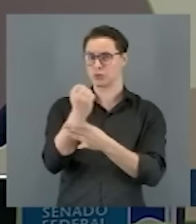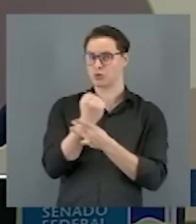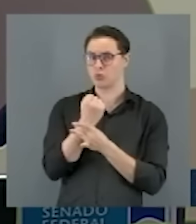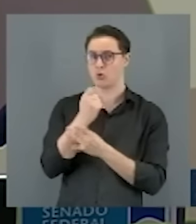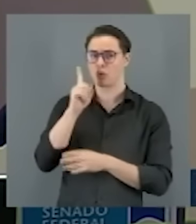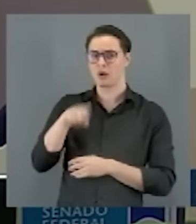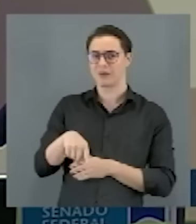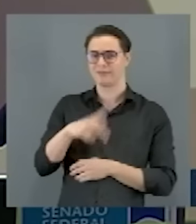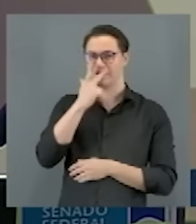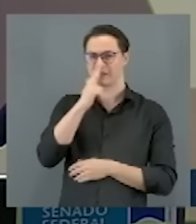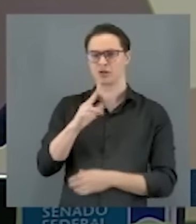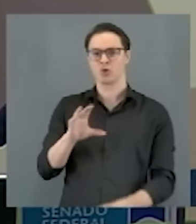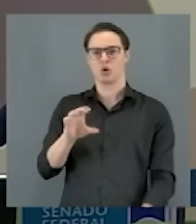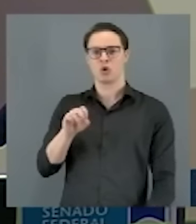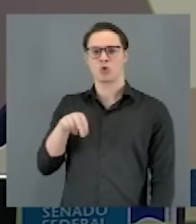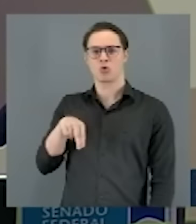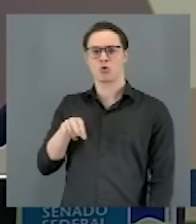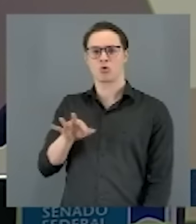de confisco.